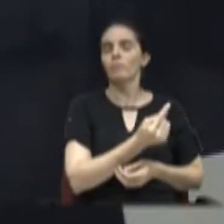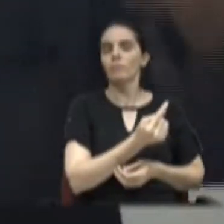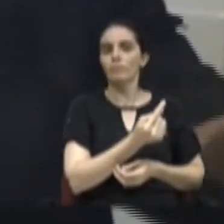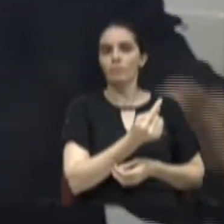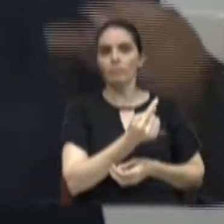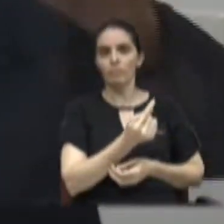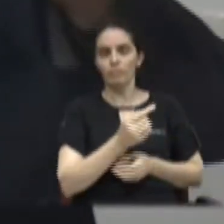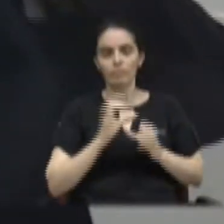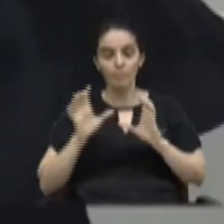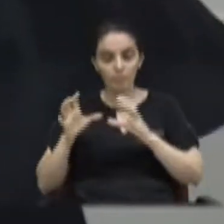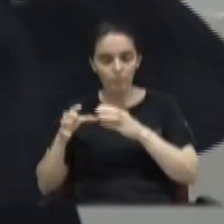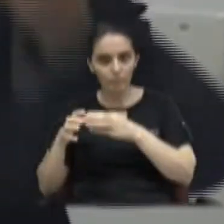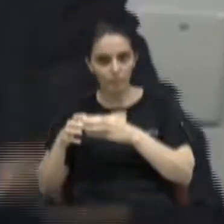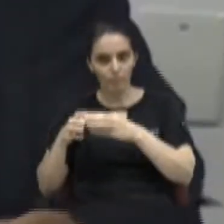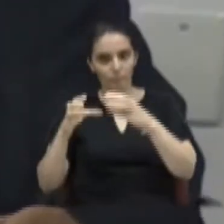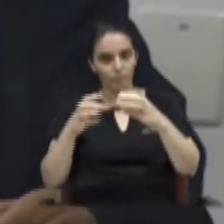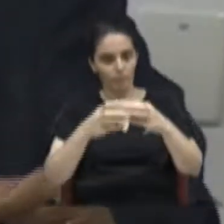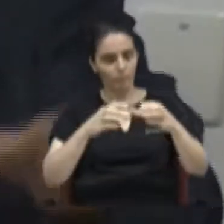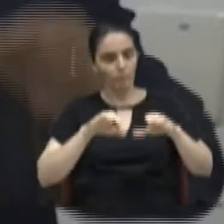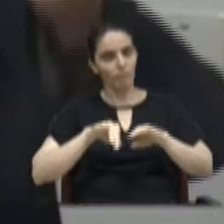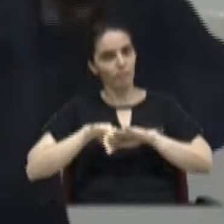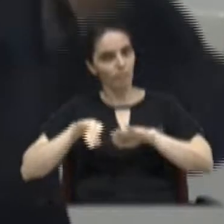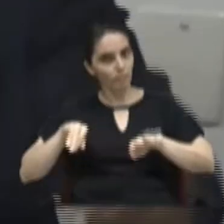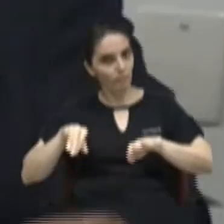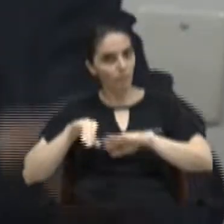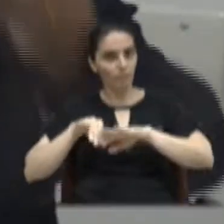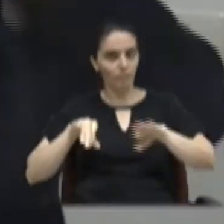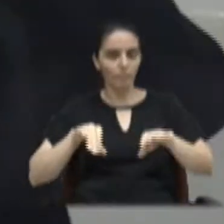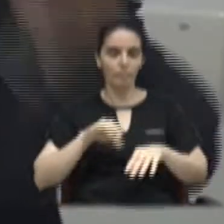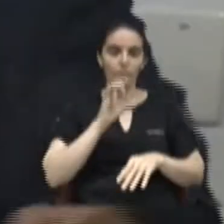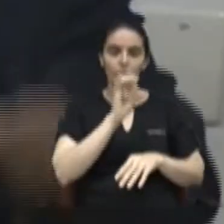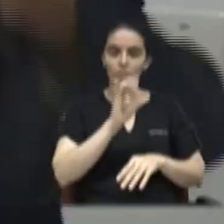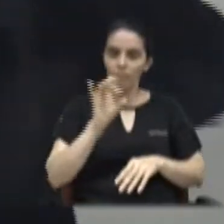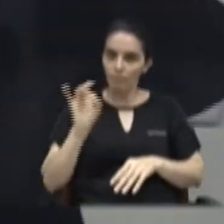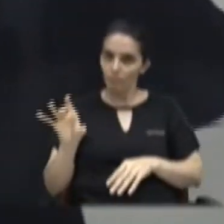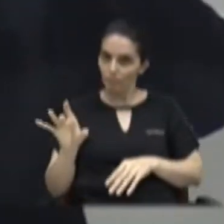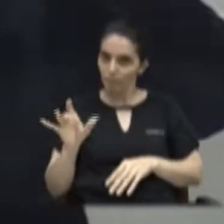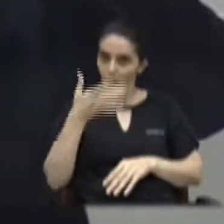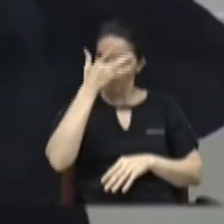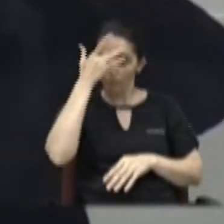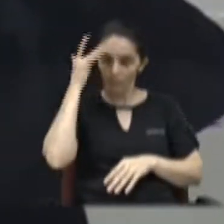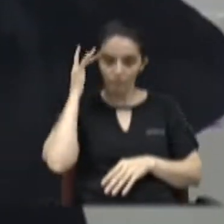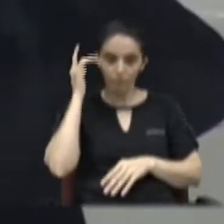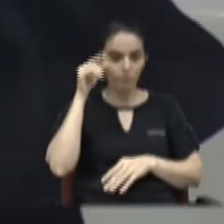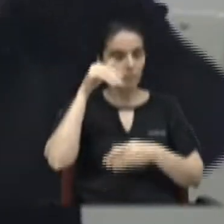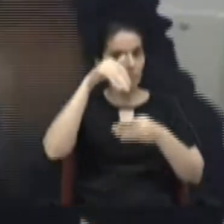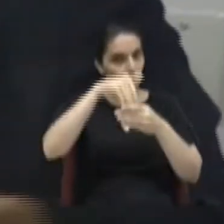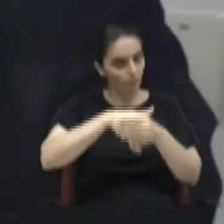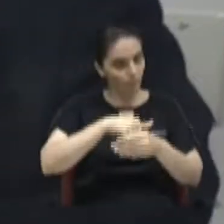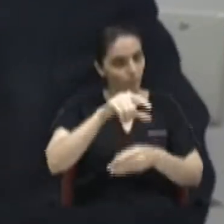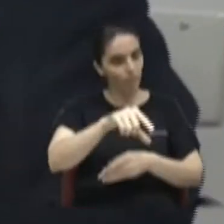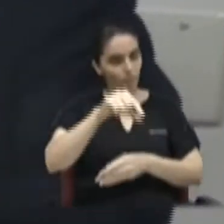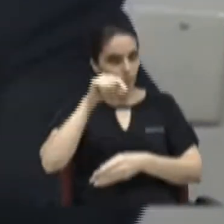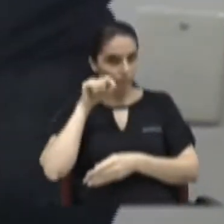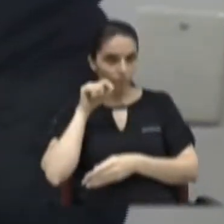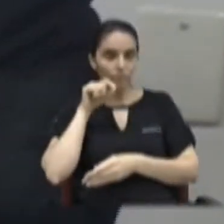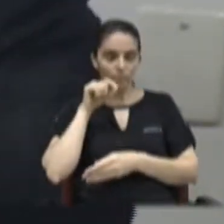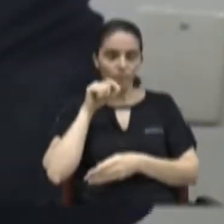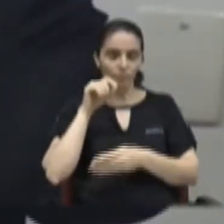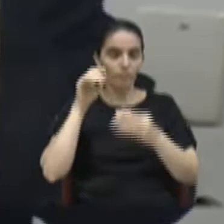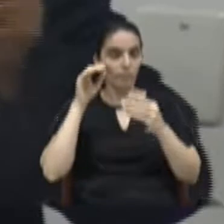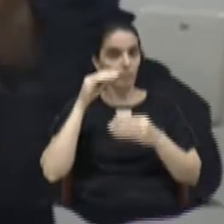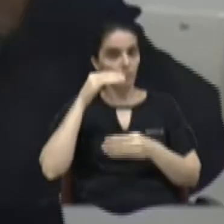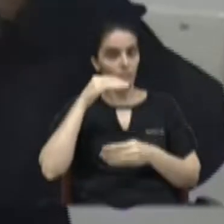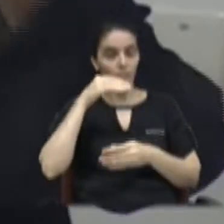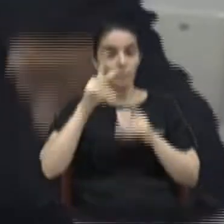o seu grupo, os seus eleitores, que elegeu, que confiou, que depositou a sua confiança, e hoje está